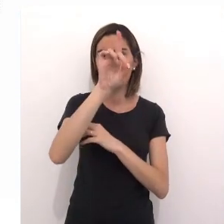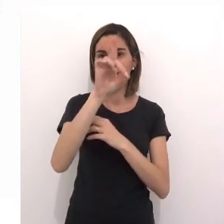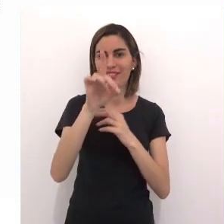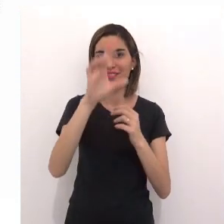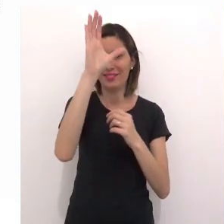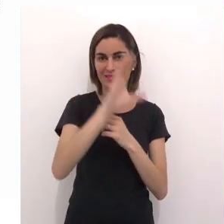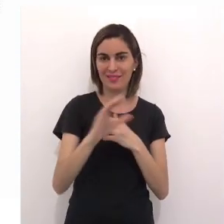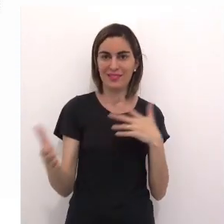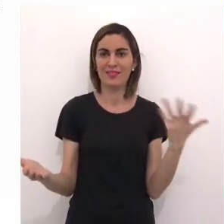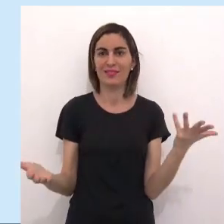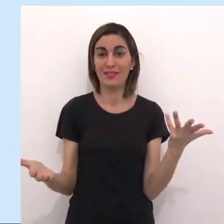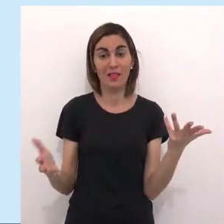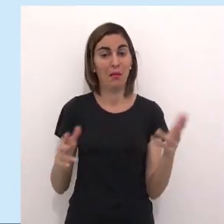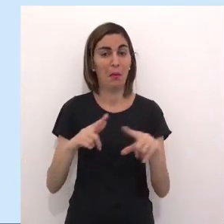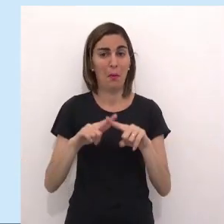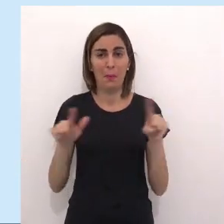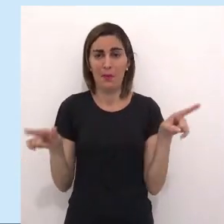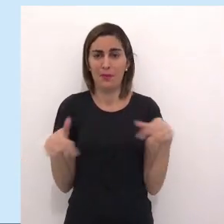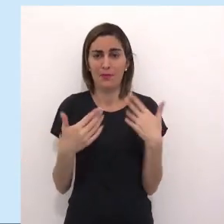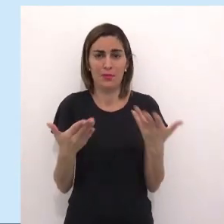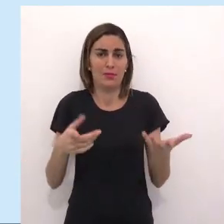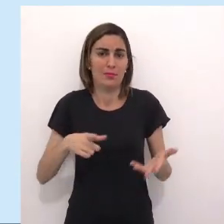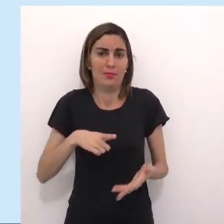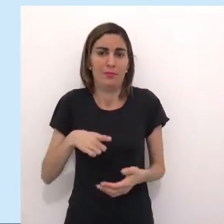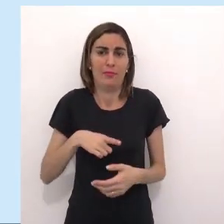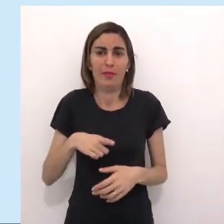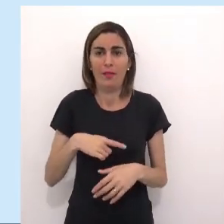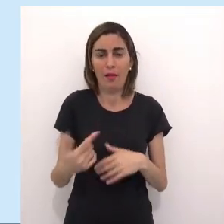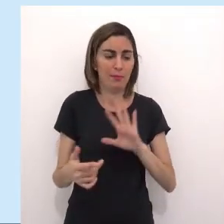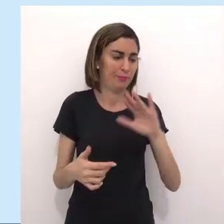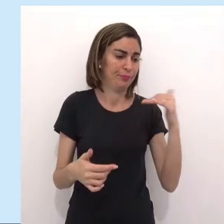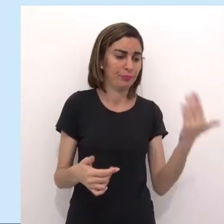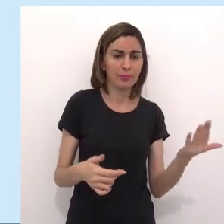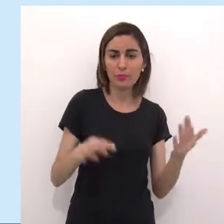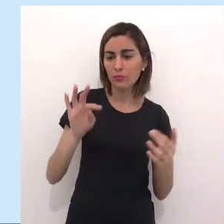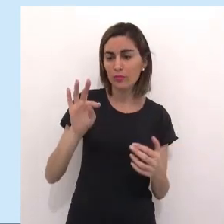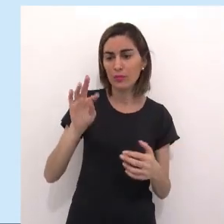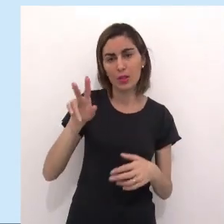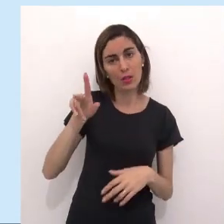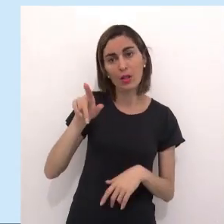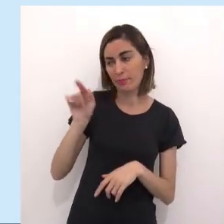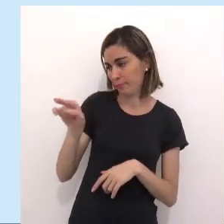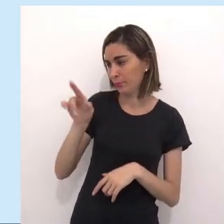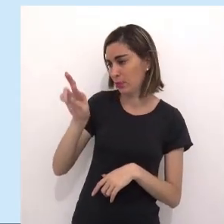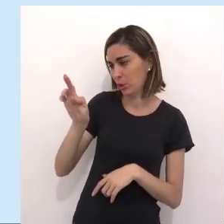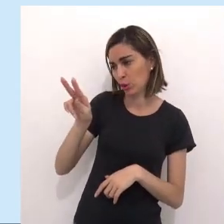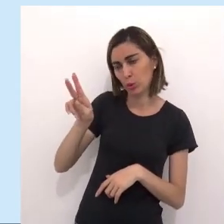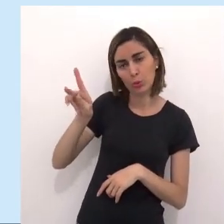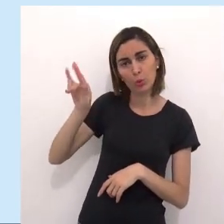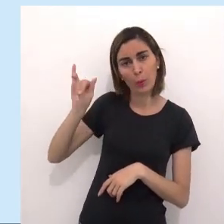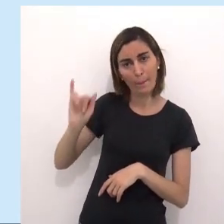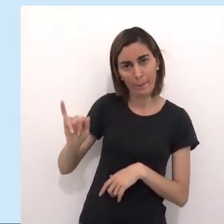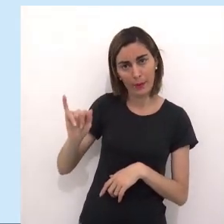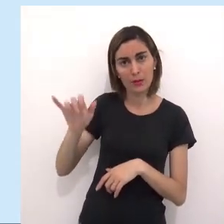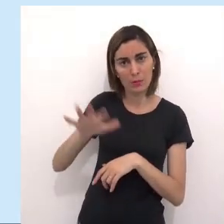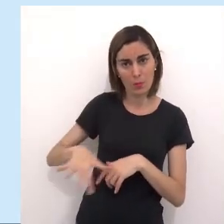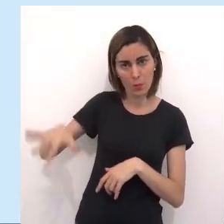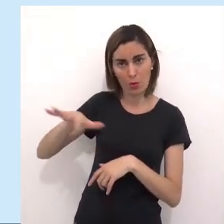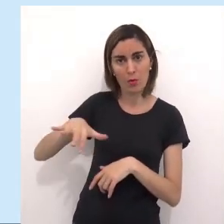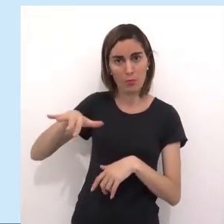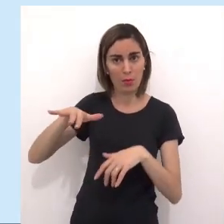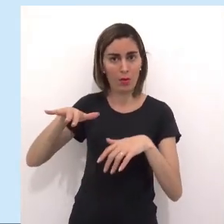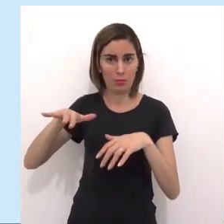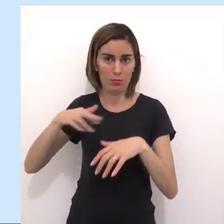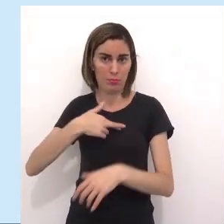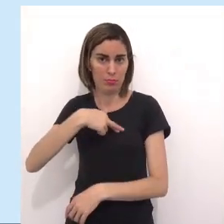que tá, você vai ter de um lado os tupinambás que criaram o seu movimento de santidade. Do